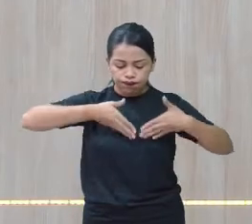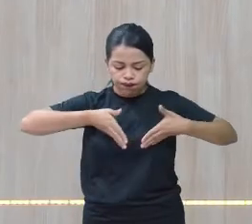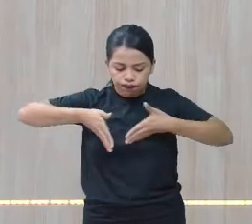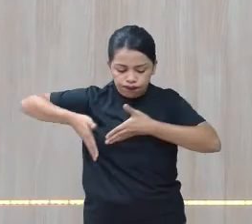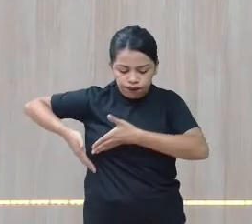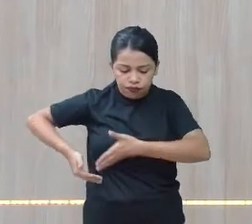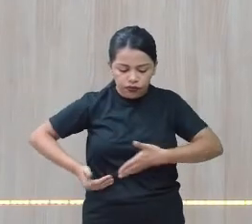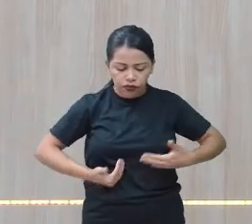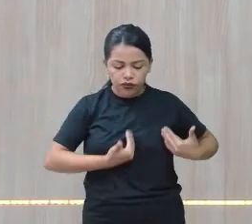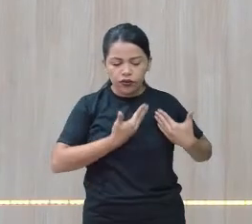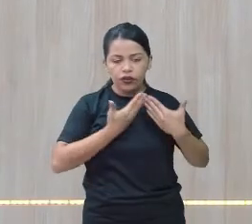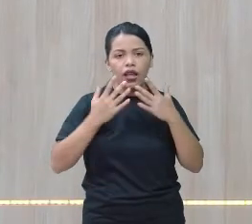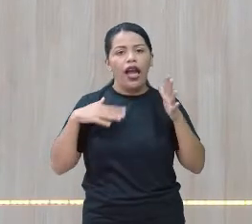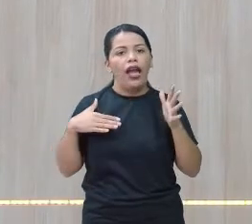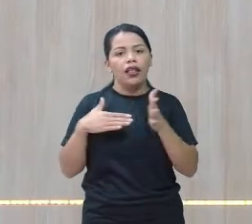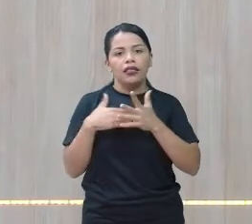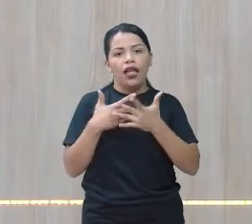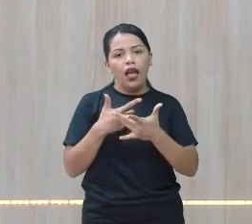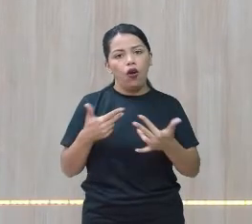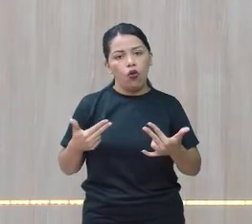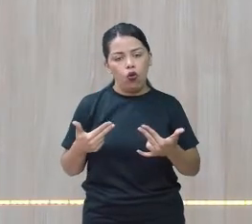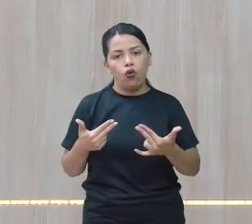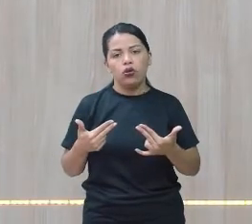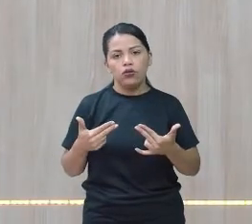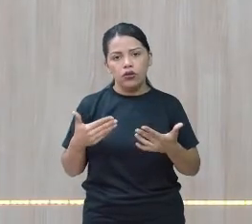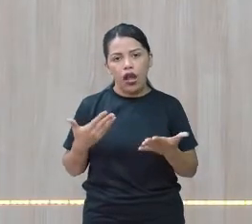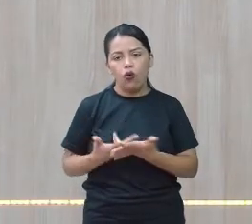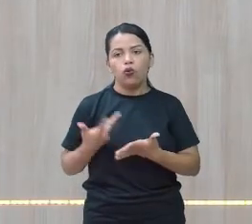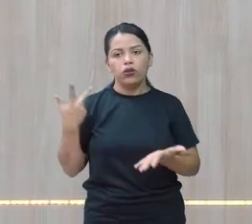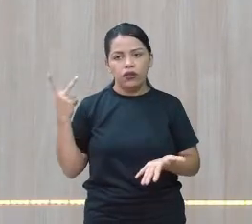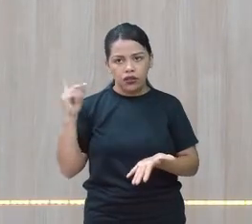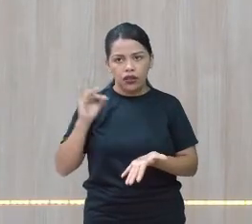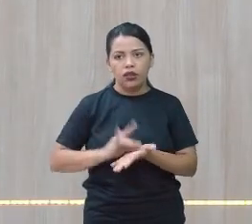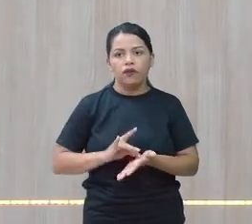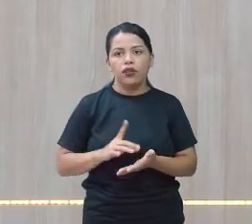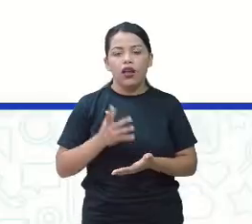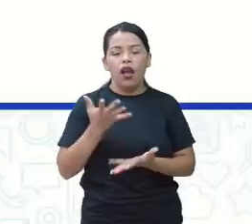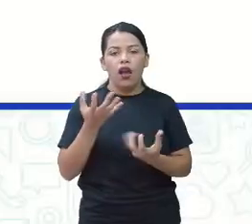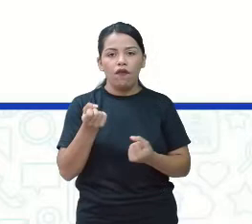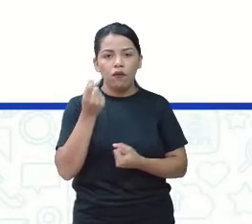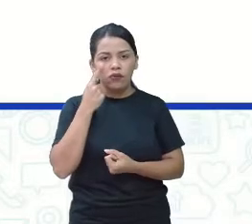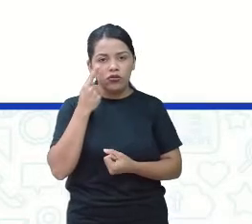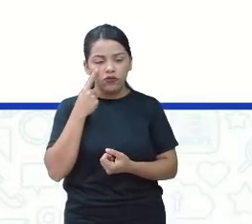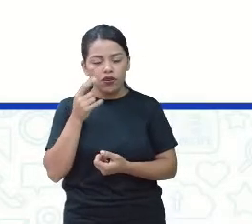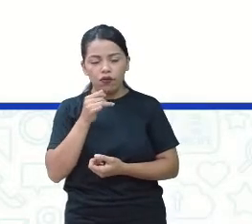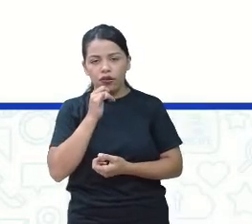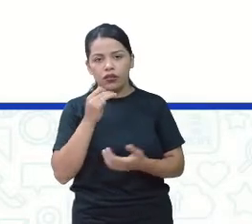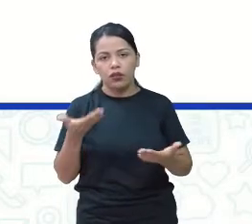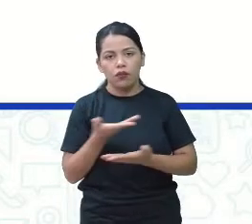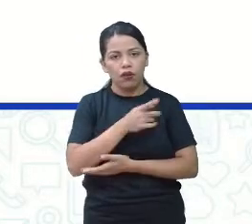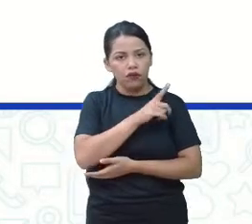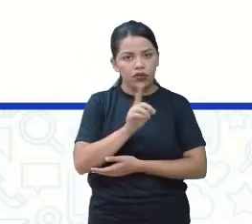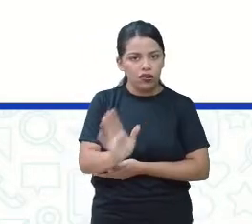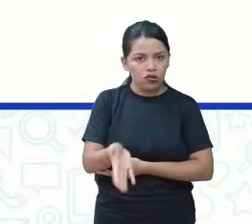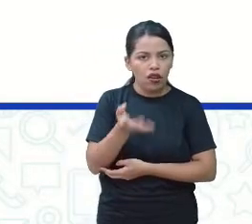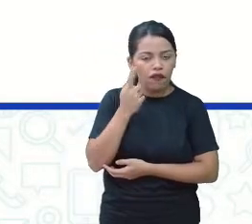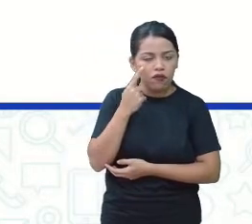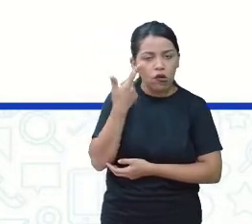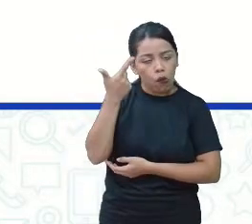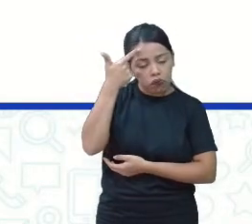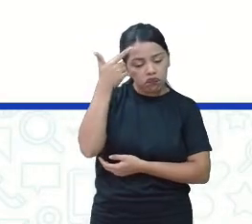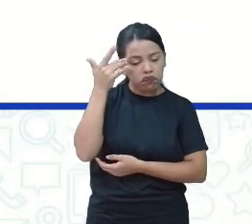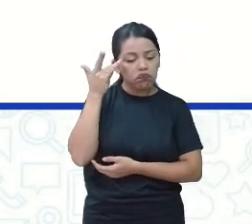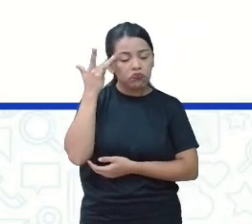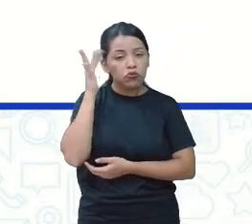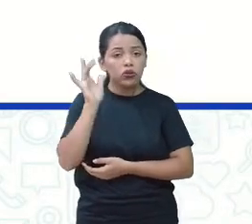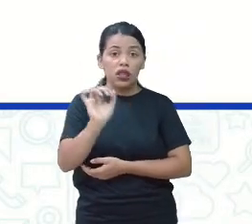ver alguns exemplos. Vamos ver aqui um exemplo. Então, aqui eu acho que vocês já viram, né? Não sei se aqui alguém já